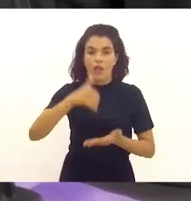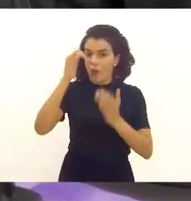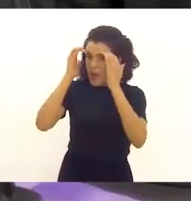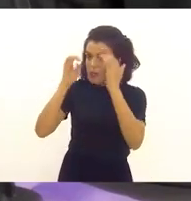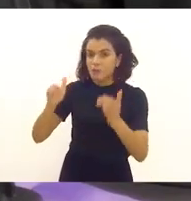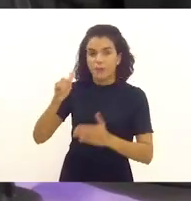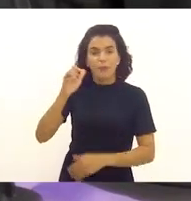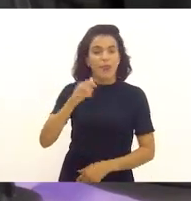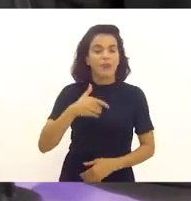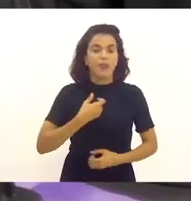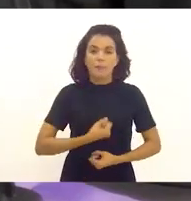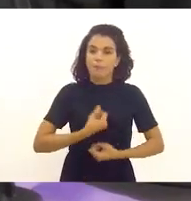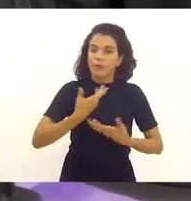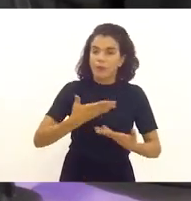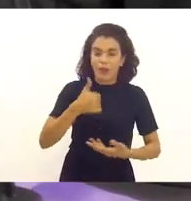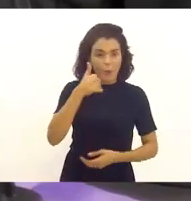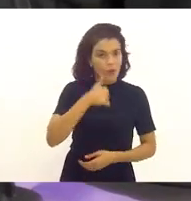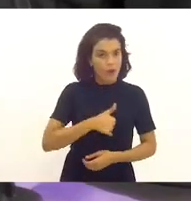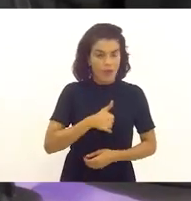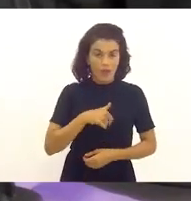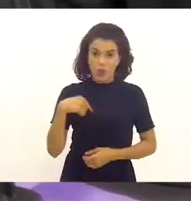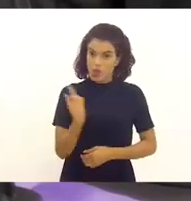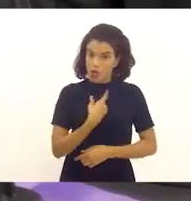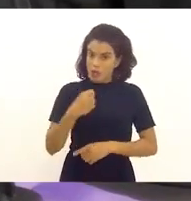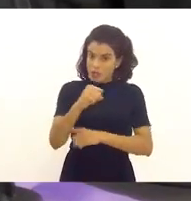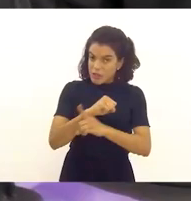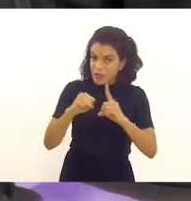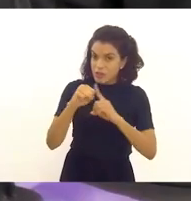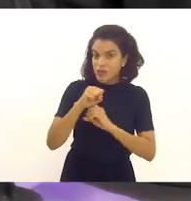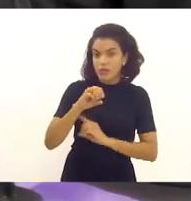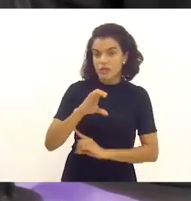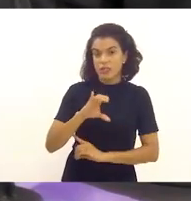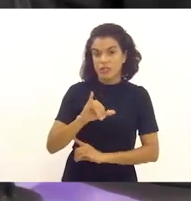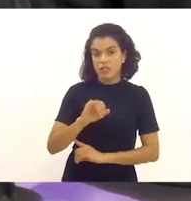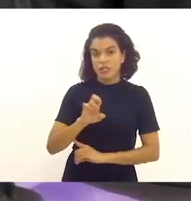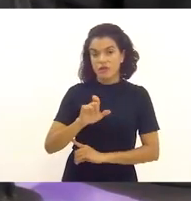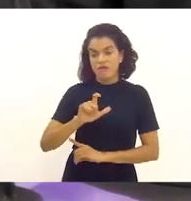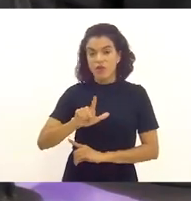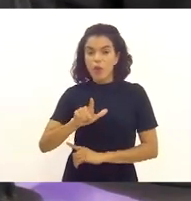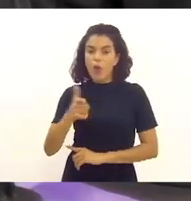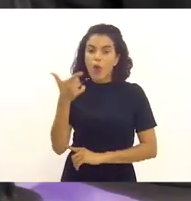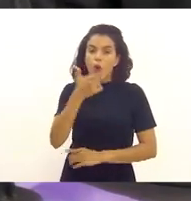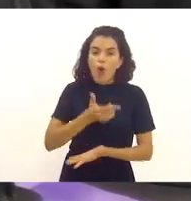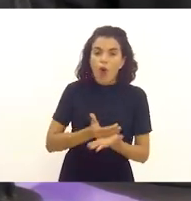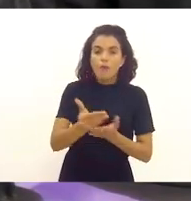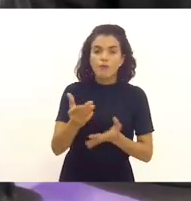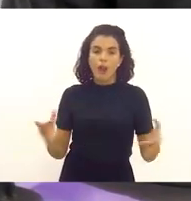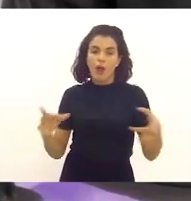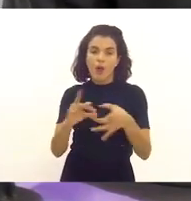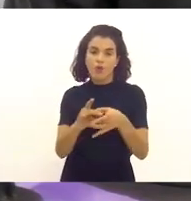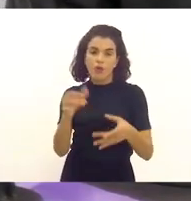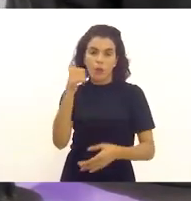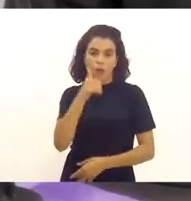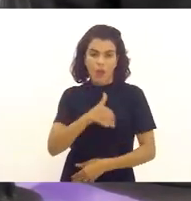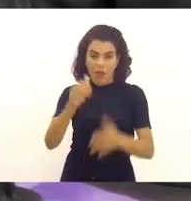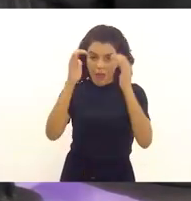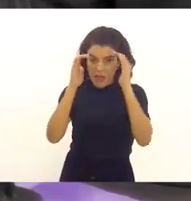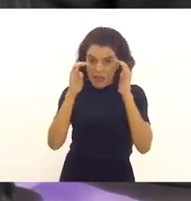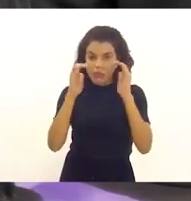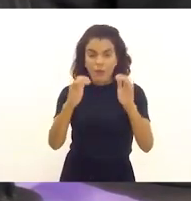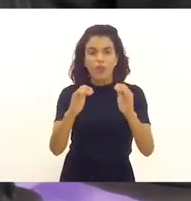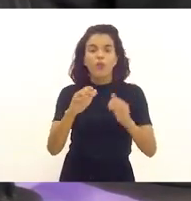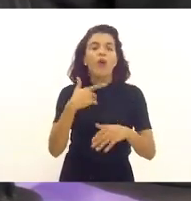a gente precisa da sociedade civil fazemos muito e começarmos pela união entre as mulheres o respeito não